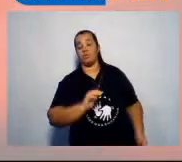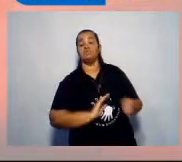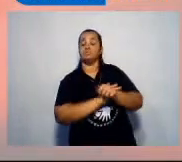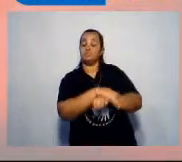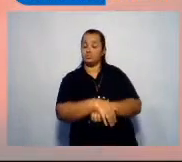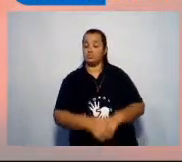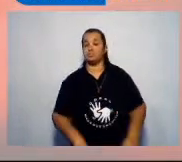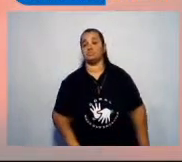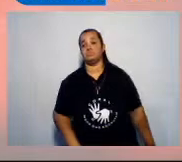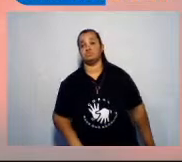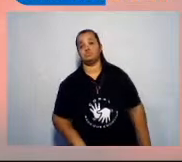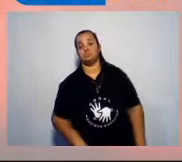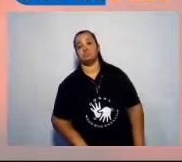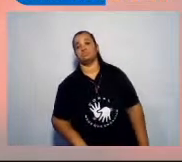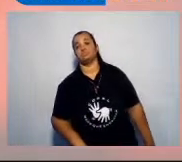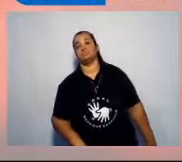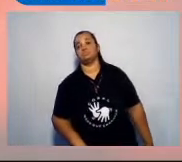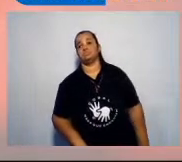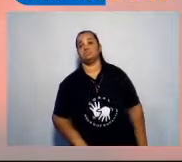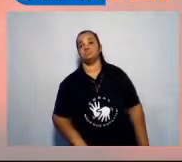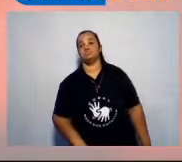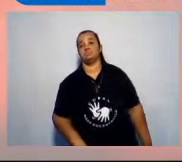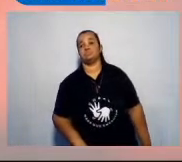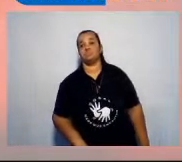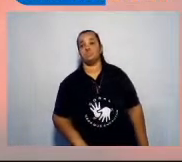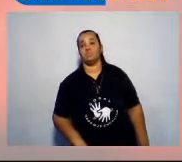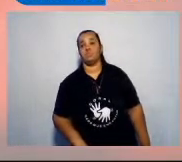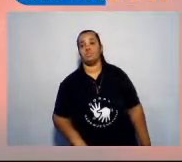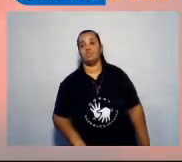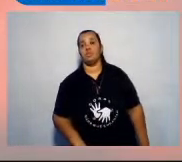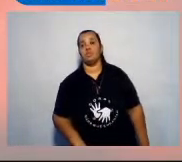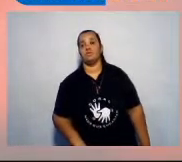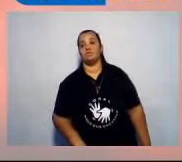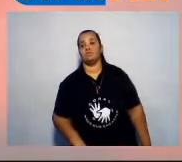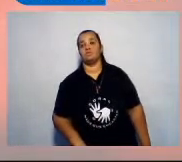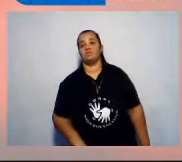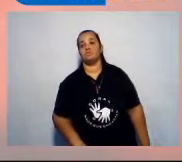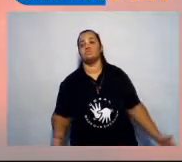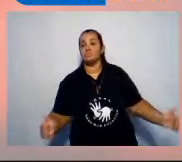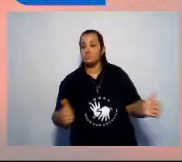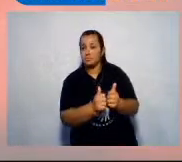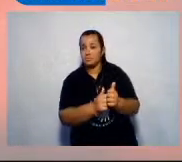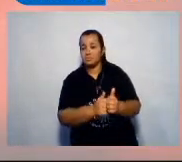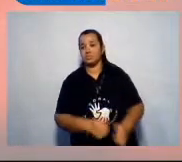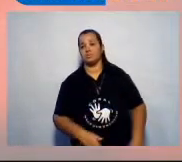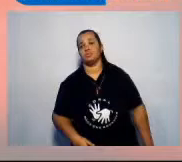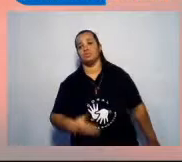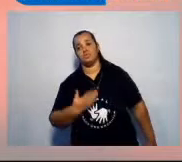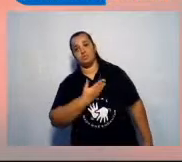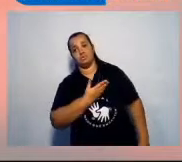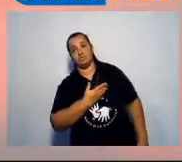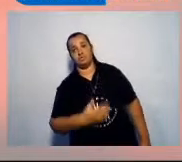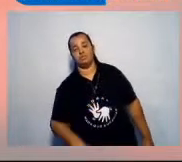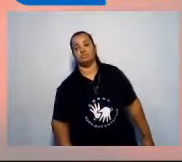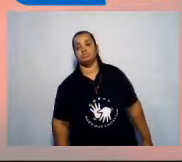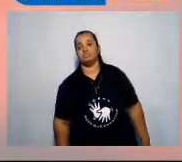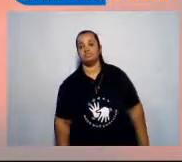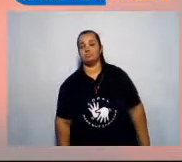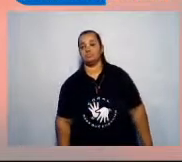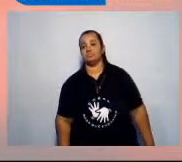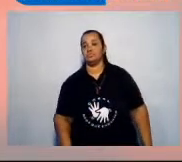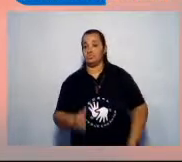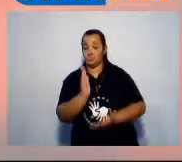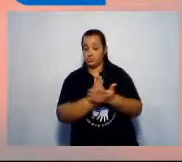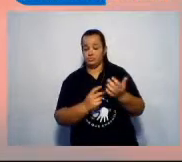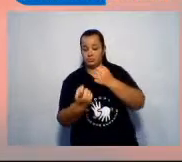quarta noite, hein, de 203 anos de Piracaia. Esse grupo maravilhoso, esse projeto maravilhoso. Pode chamar todo mundo?